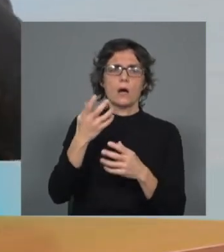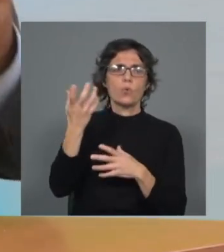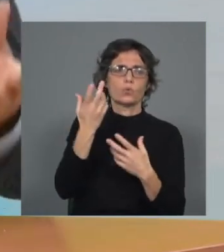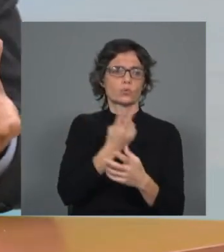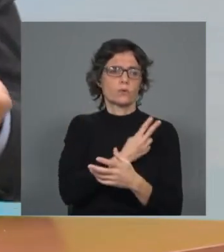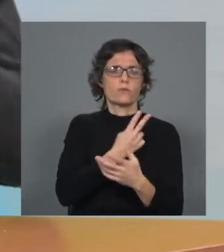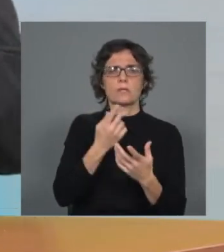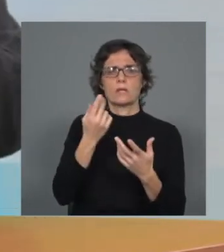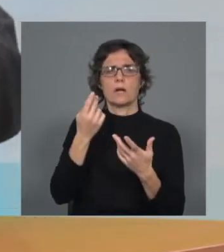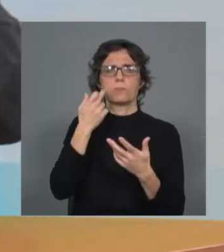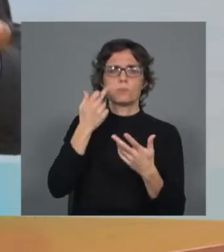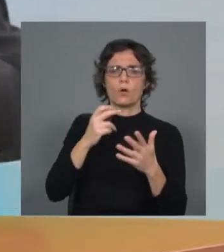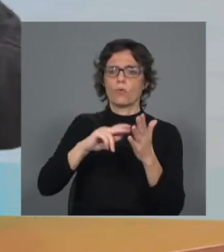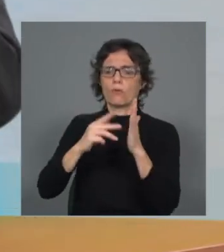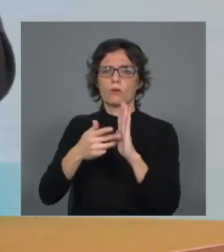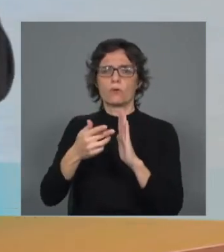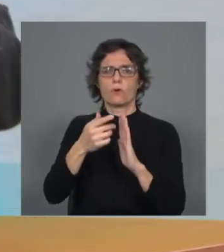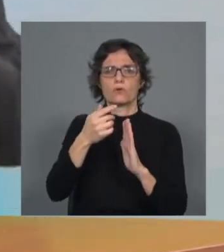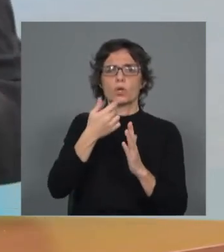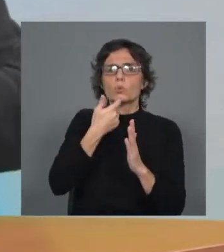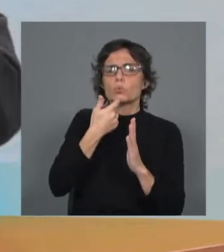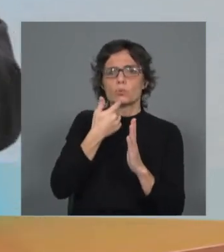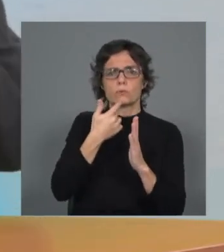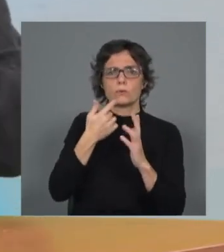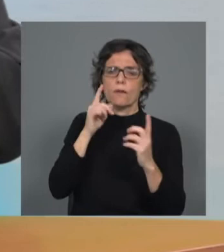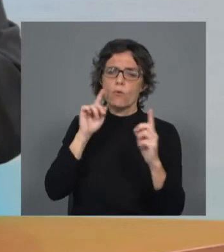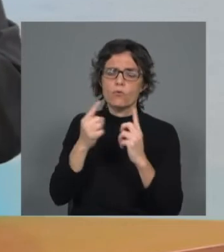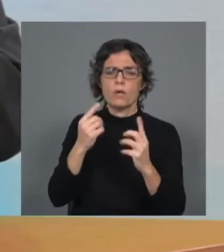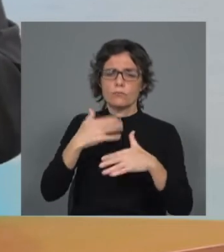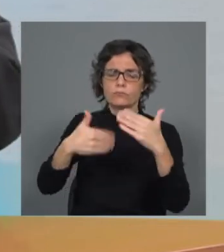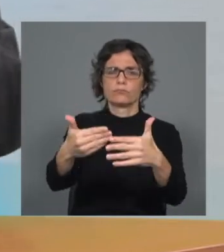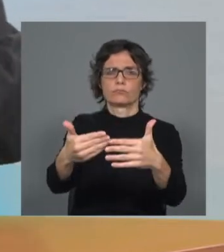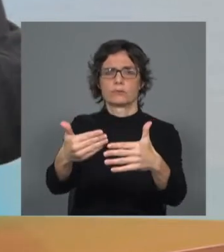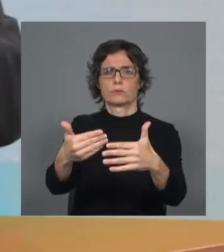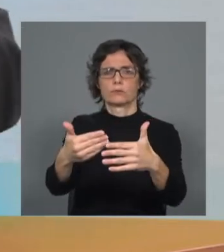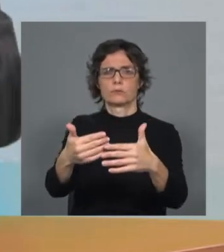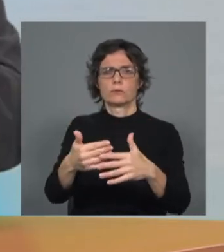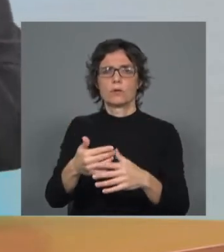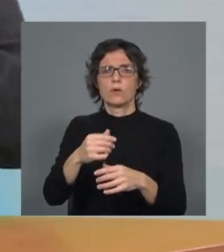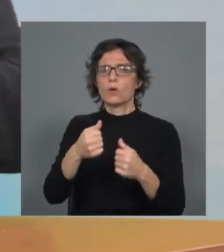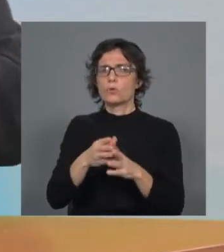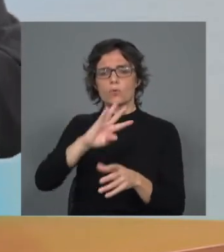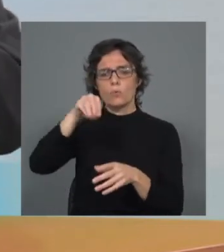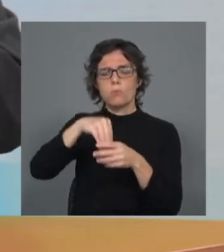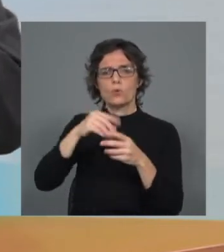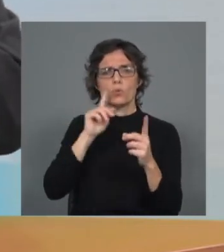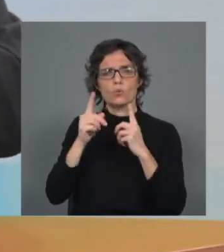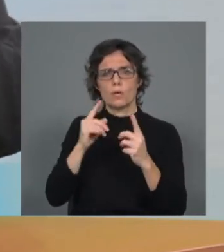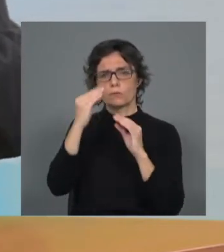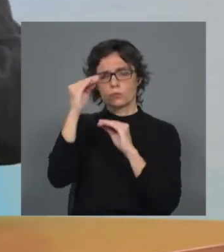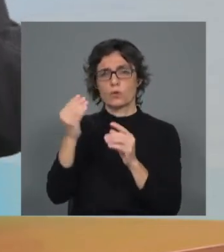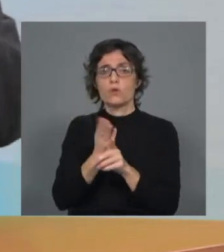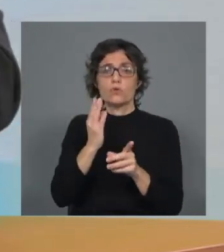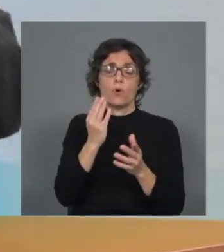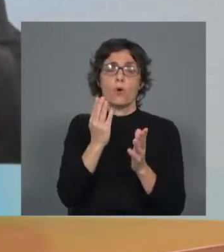universitária, a cultura tecnológica, e nós acrescentamos aqui também, neste diálogo devem fazer parte não só o ensino público,